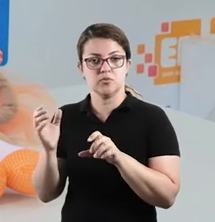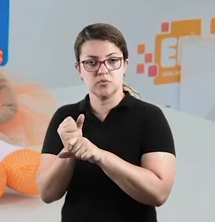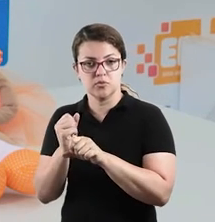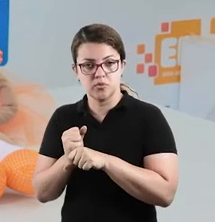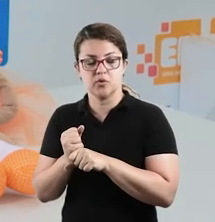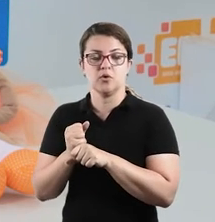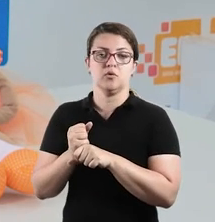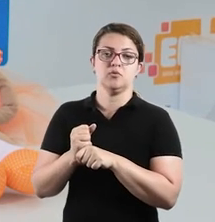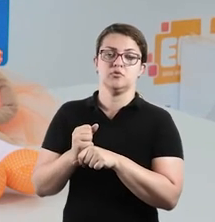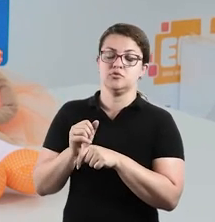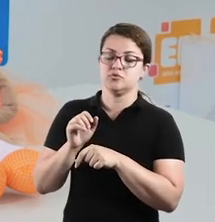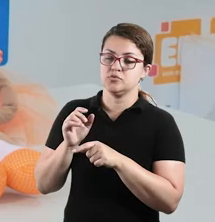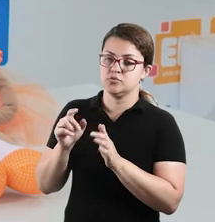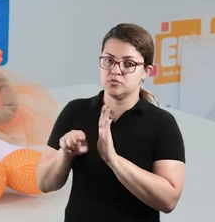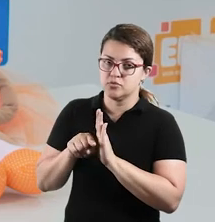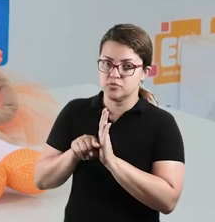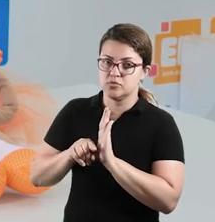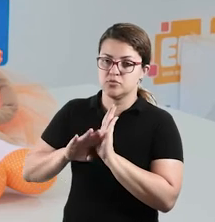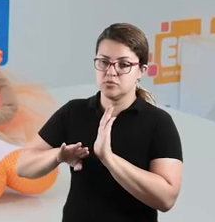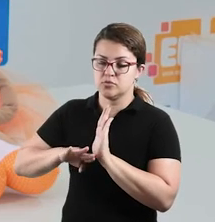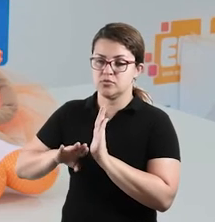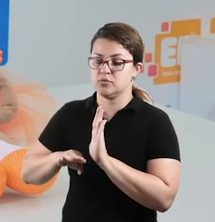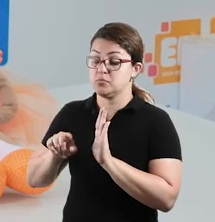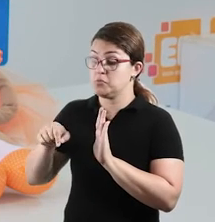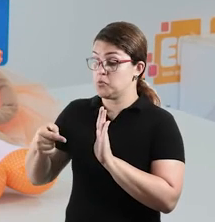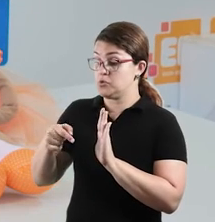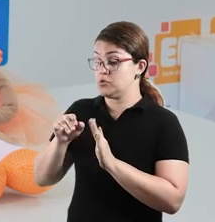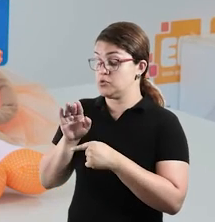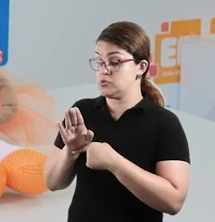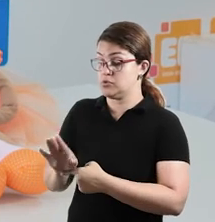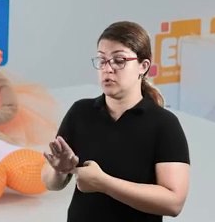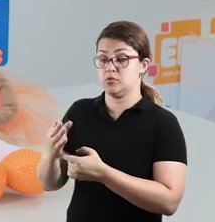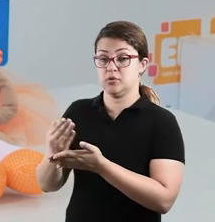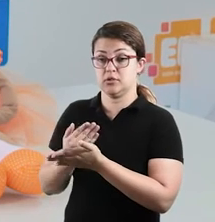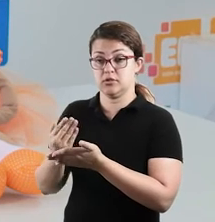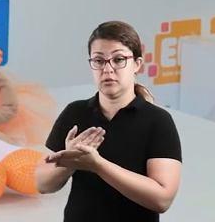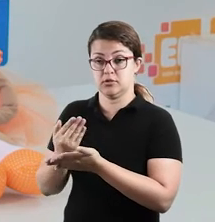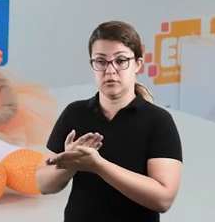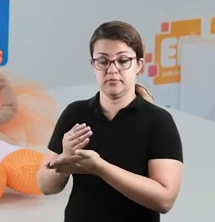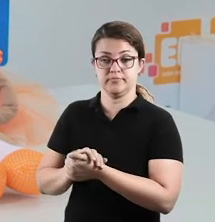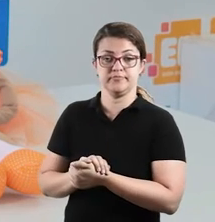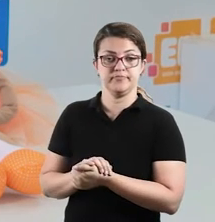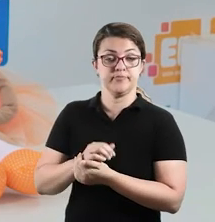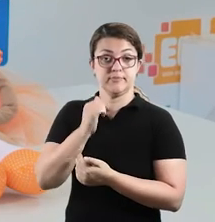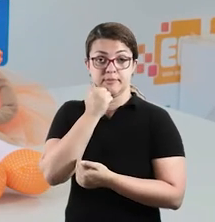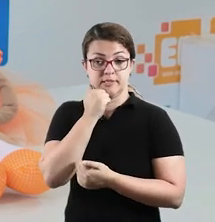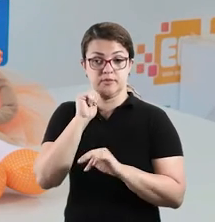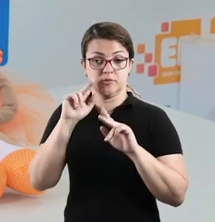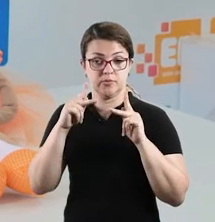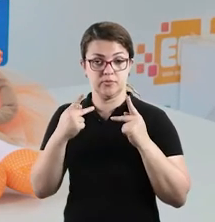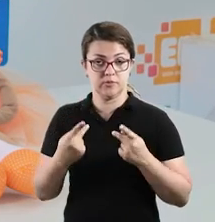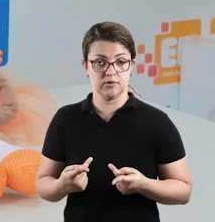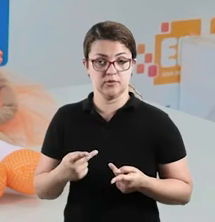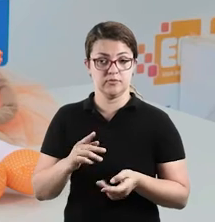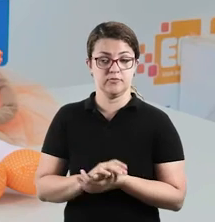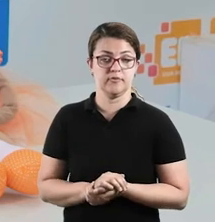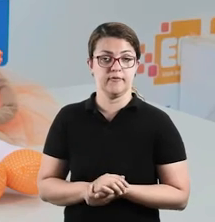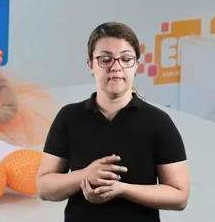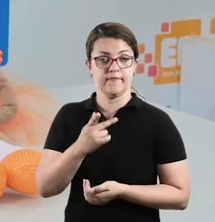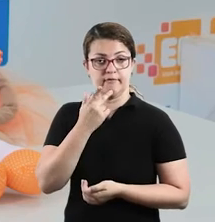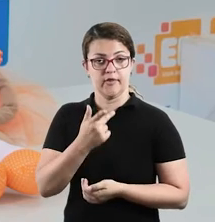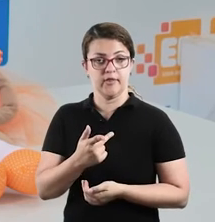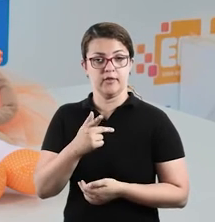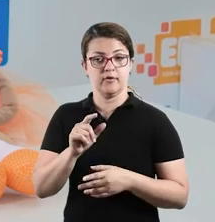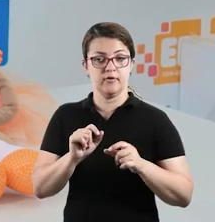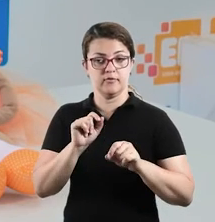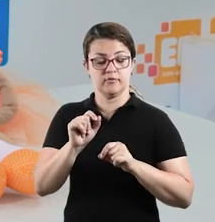E depois, tente ajudá-la a fazer essa atividade no caderno. em Ciências Humanas,